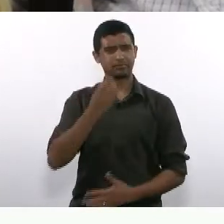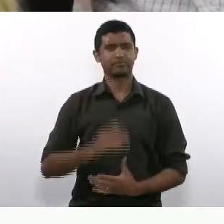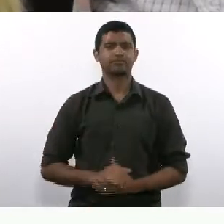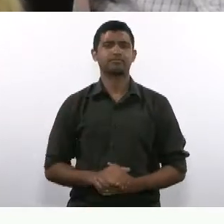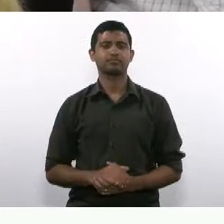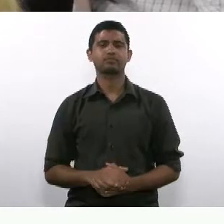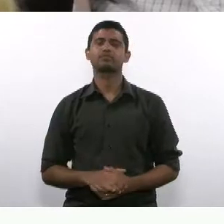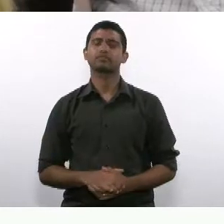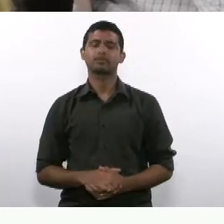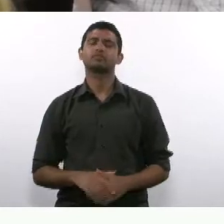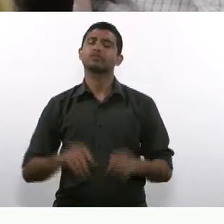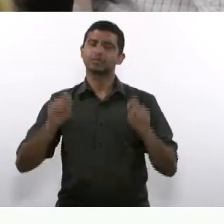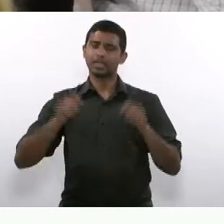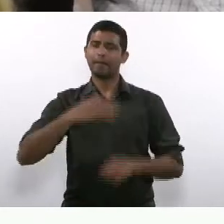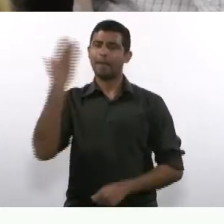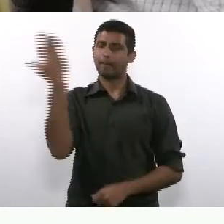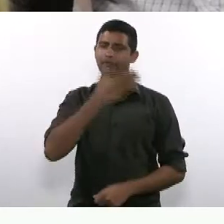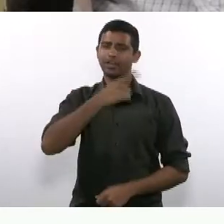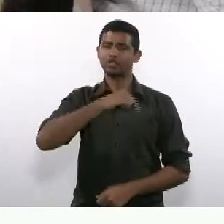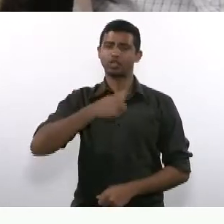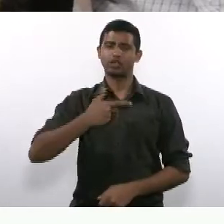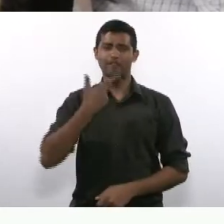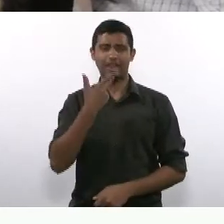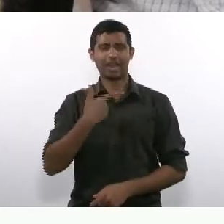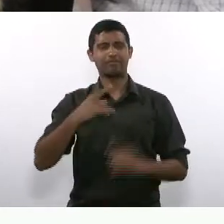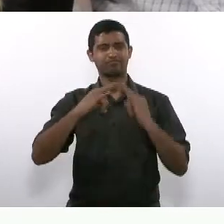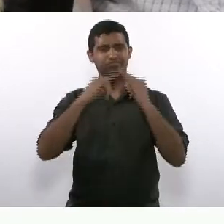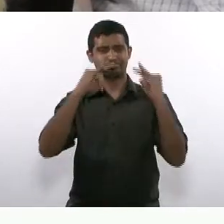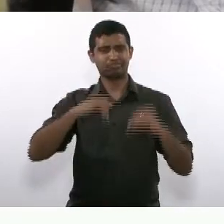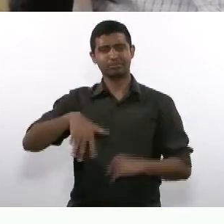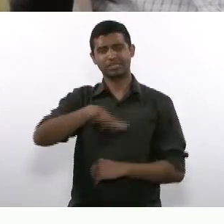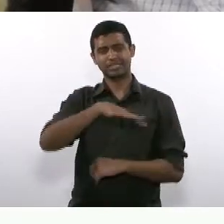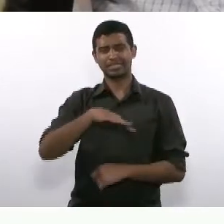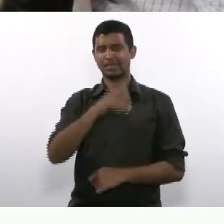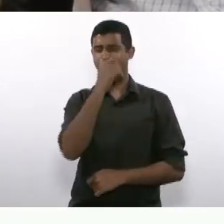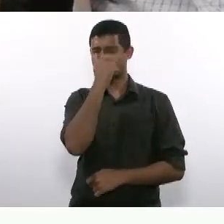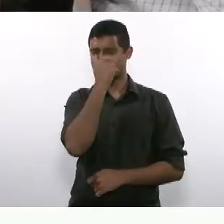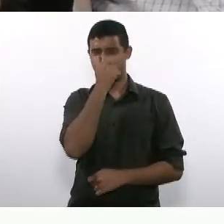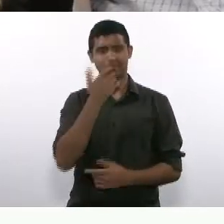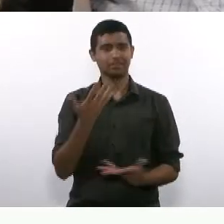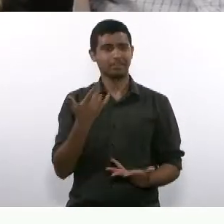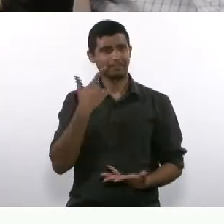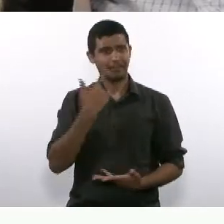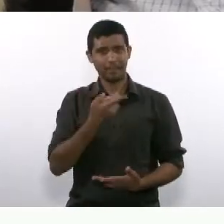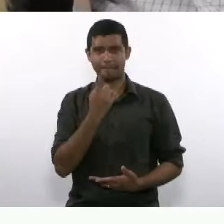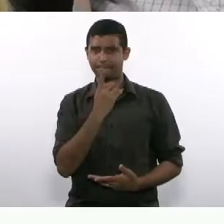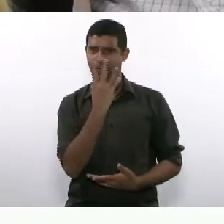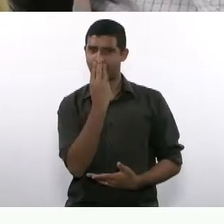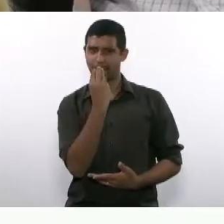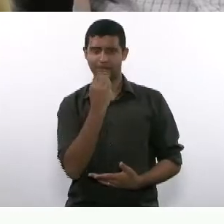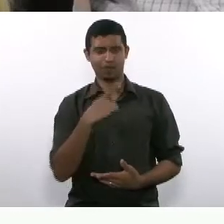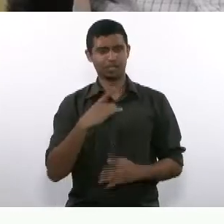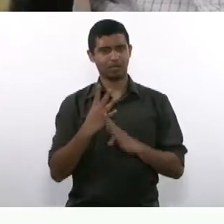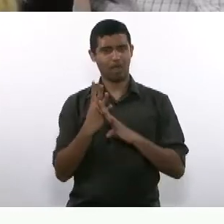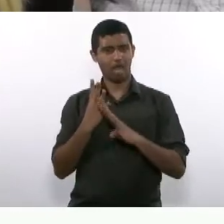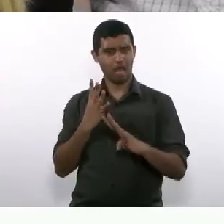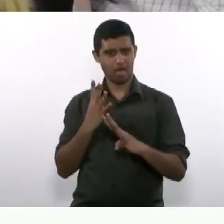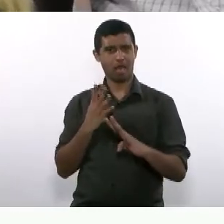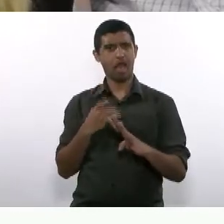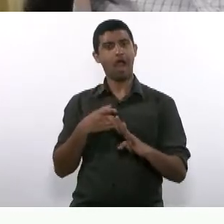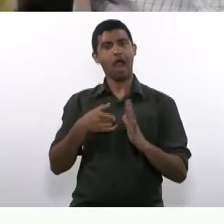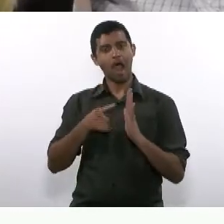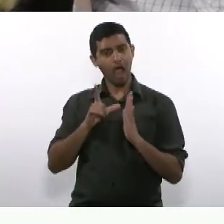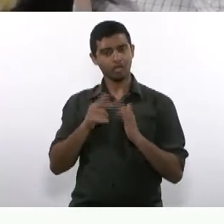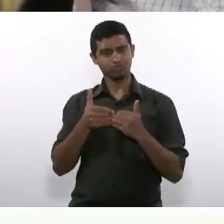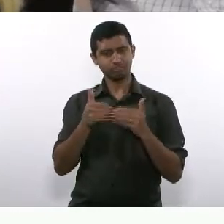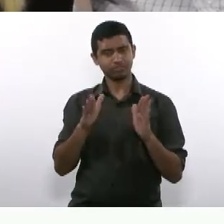podem confirmar aquilo que a gente está dizendo. O salão ficou cheio o tempo todo. Aquela primeira foto ali é a fila antes da abertura do salão, quer